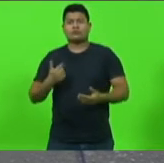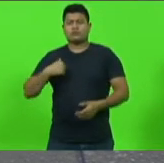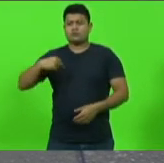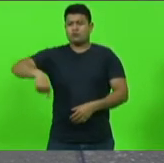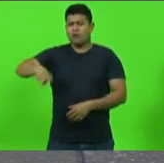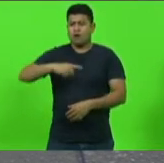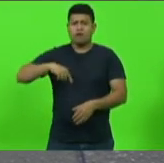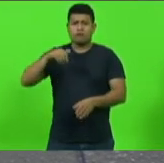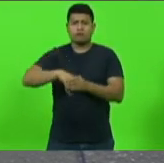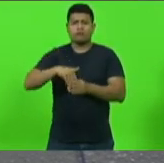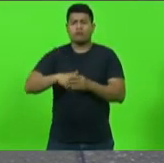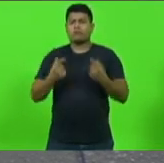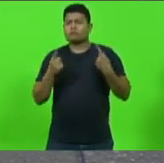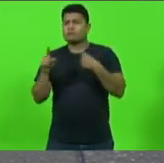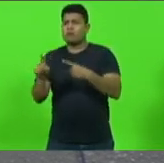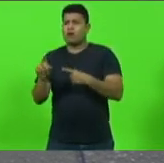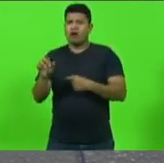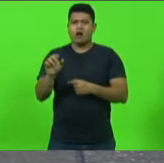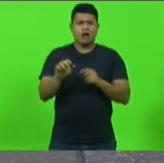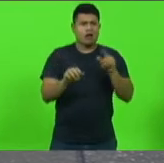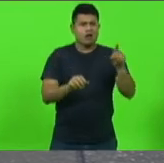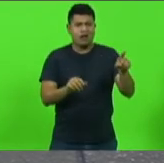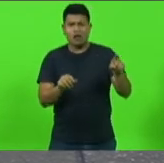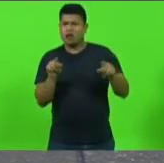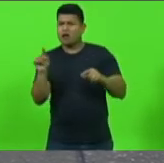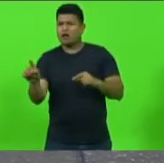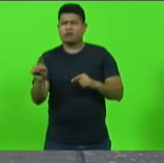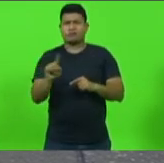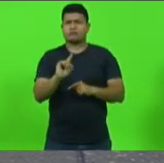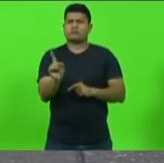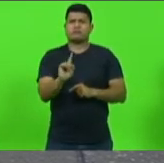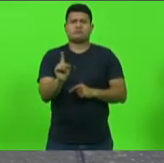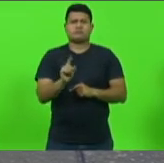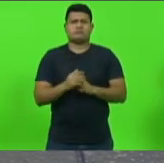contra A, contra B, contra C. E